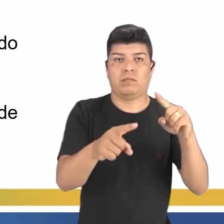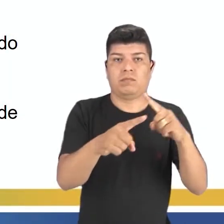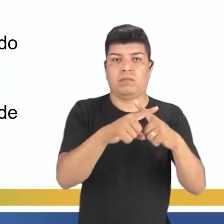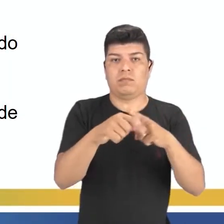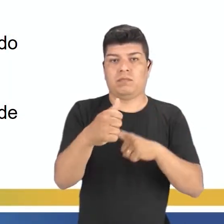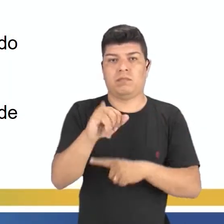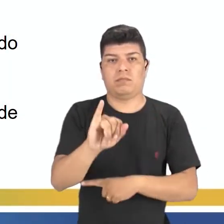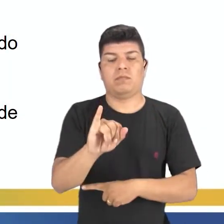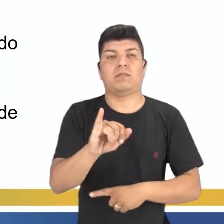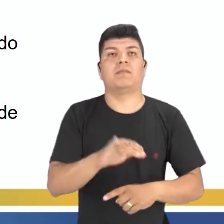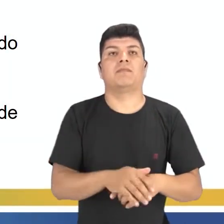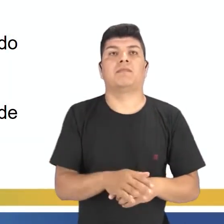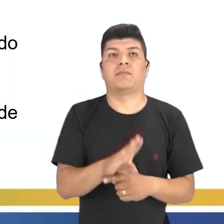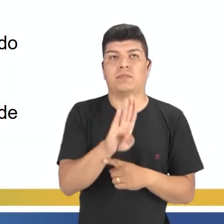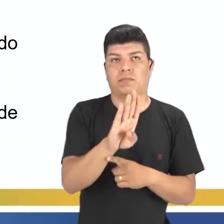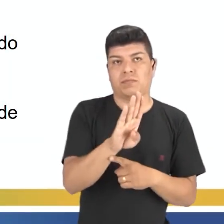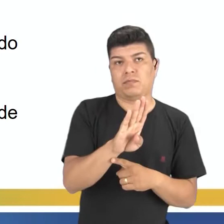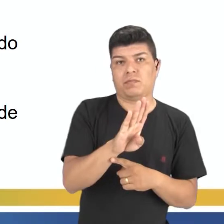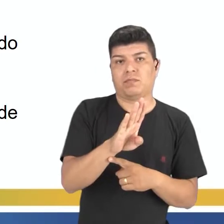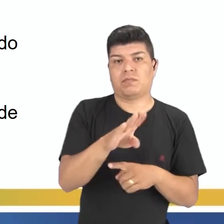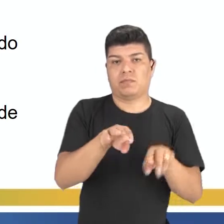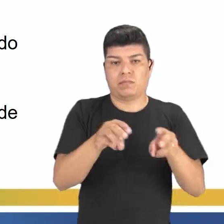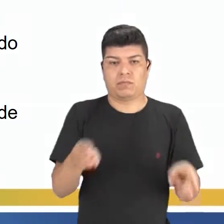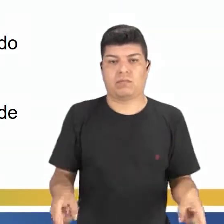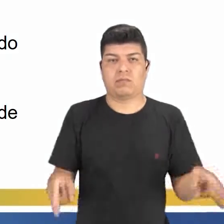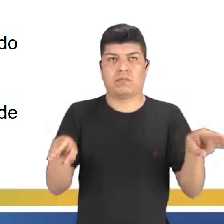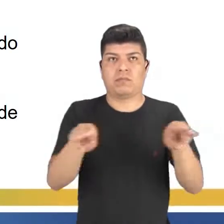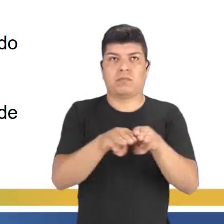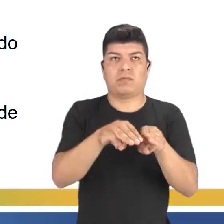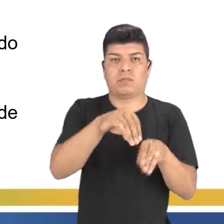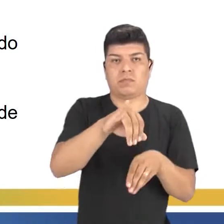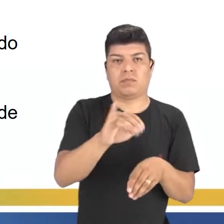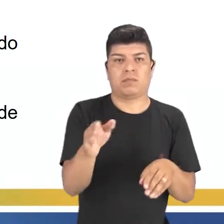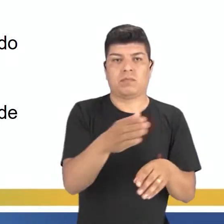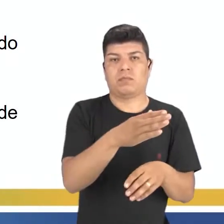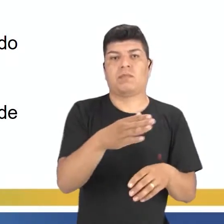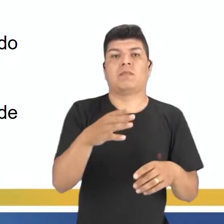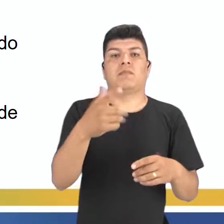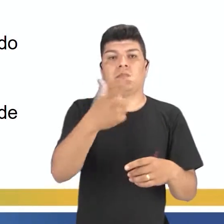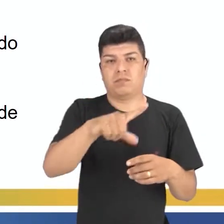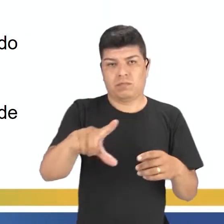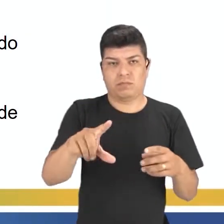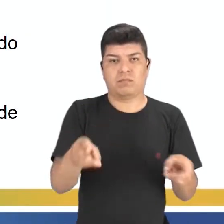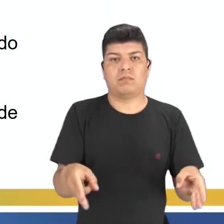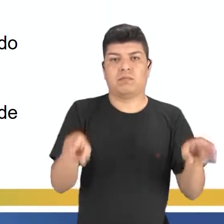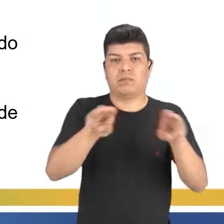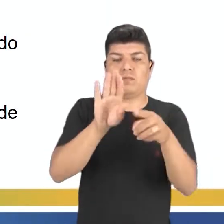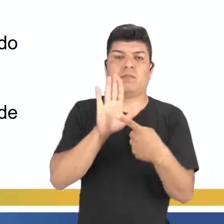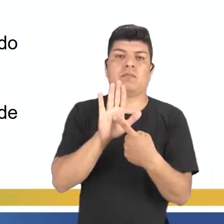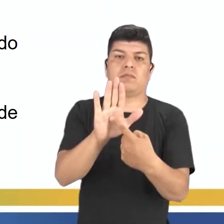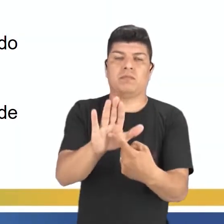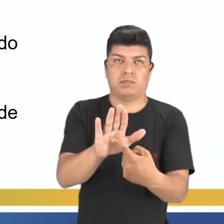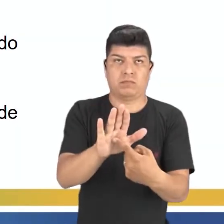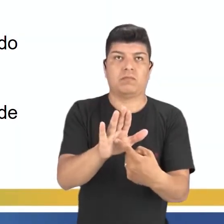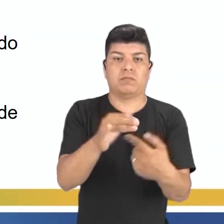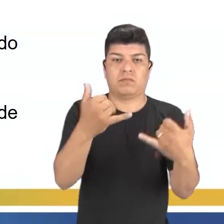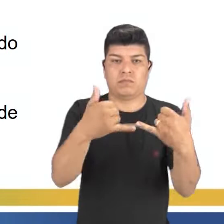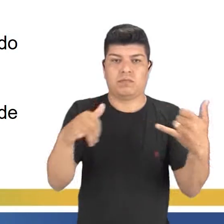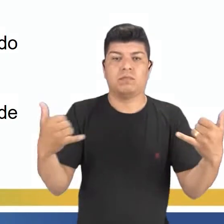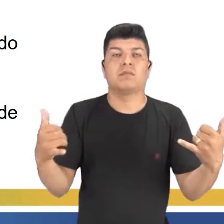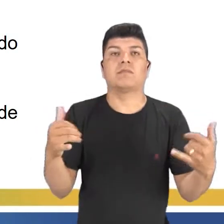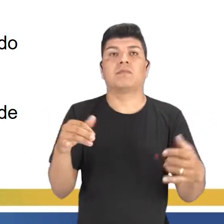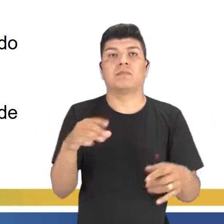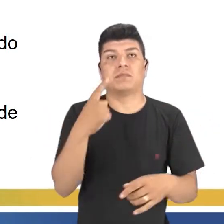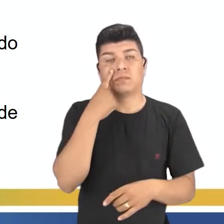I. O B é a intensidade do campo, o μ, mais uma vez, é a permeabilidade magnética, que já foi apresentado nos fios retilíneos.